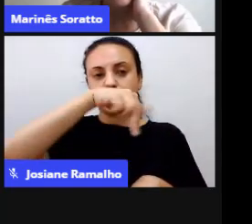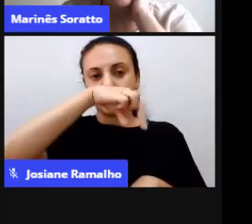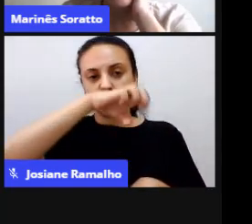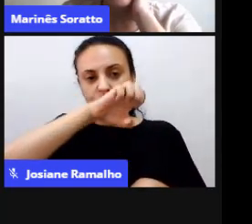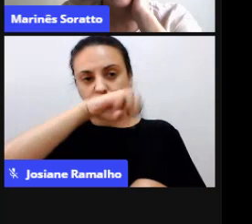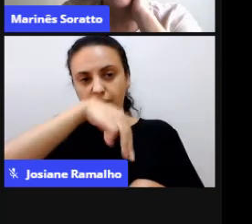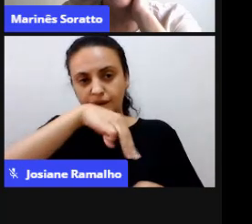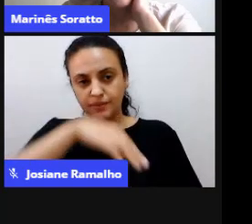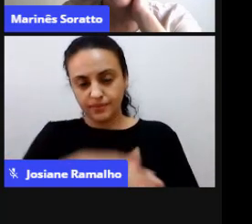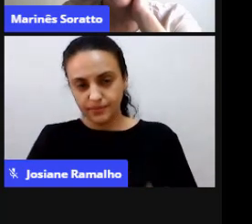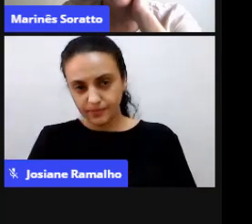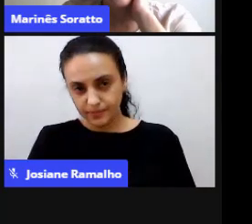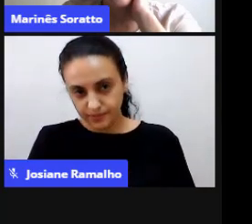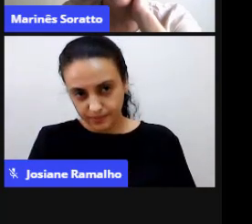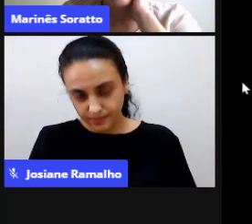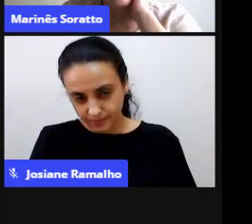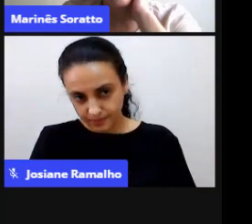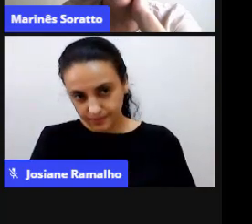Próximo.